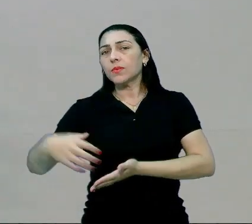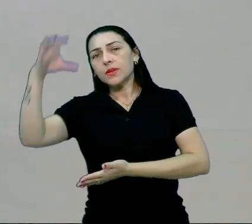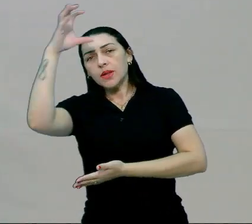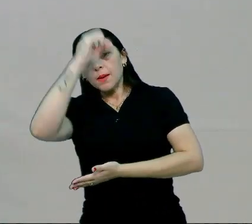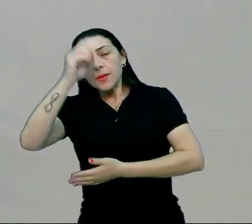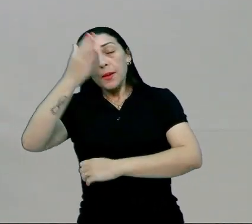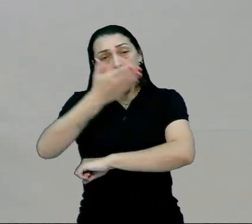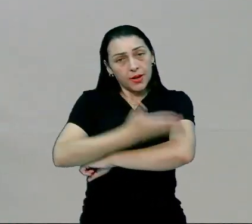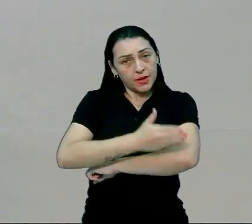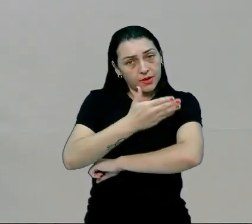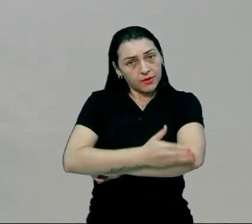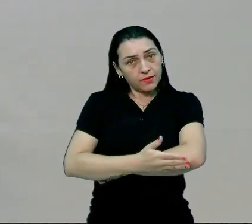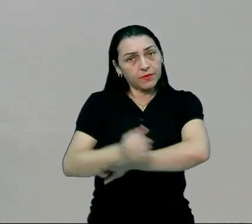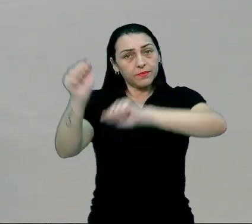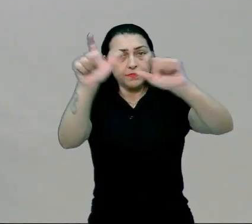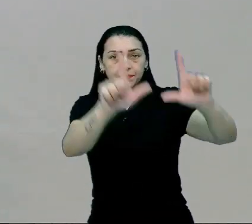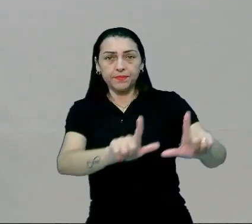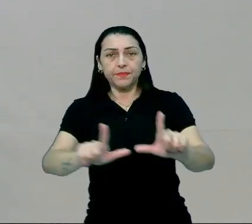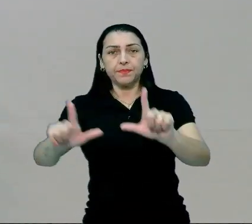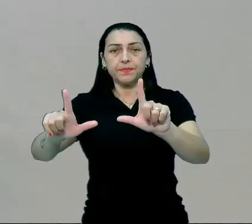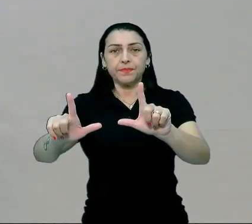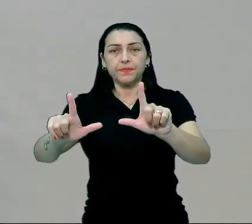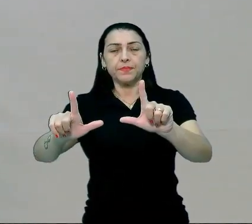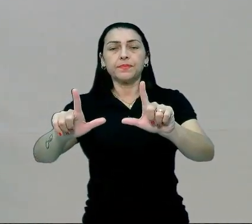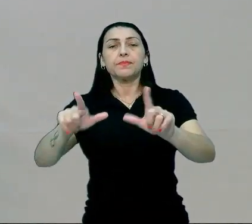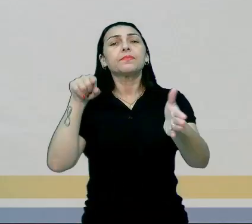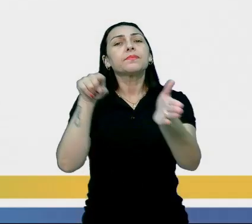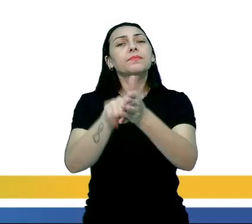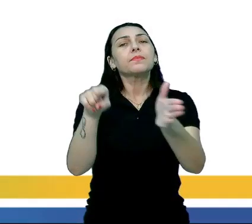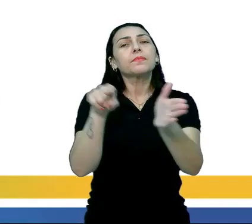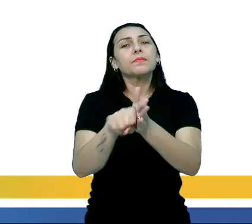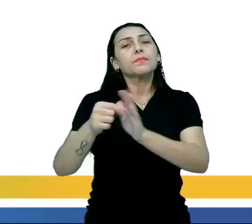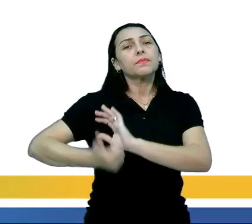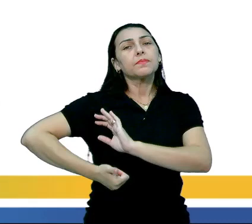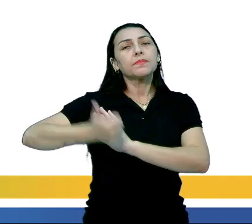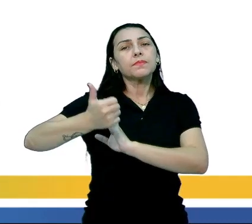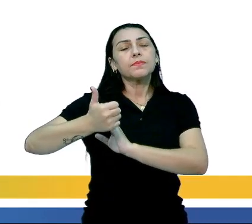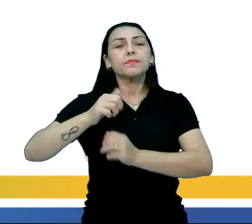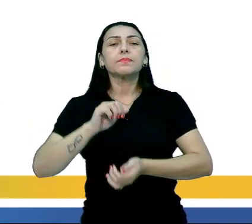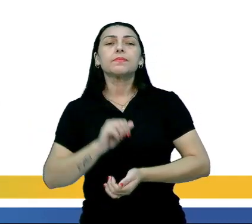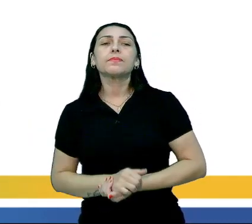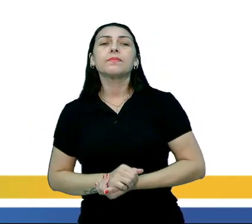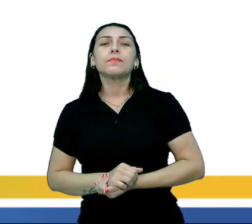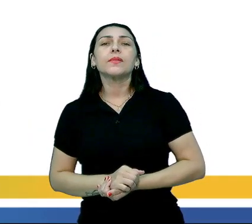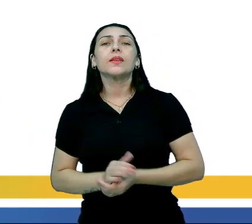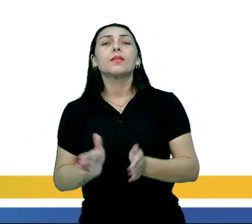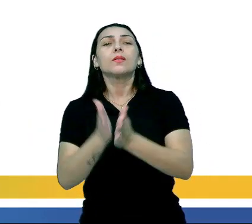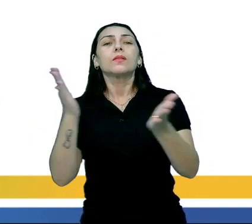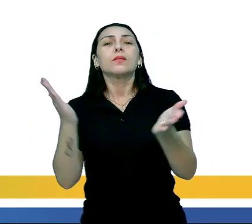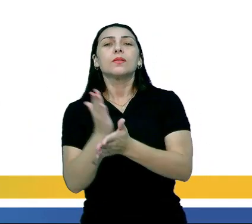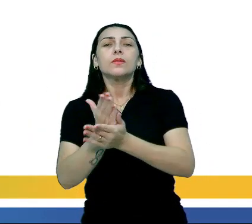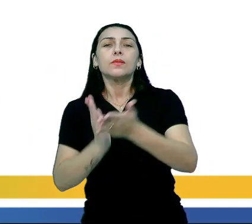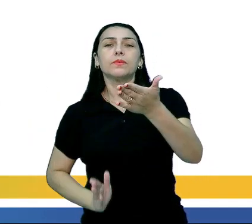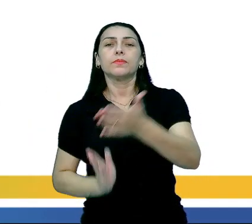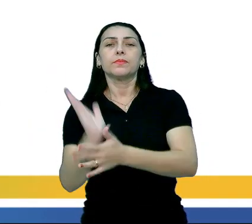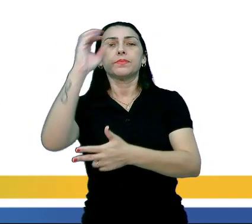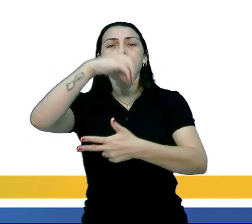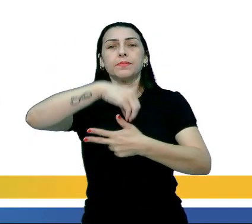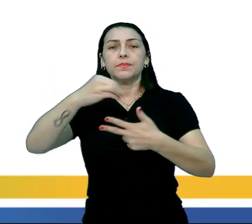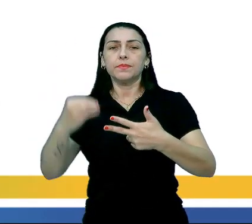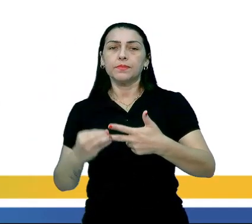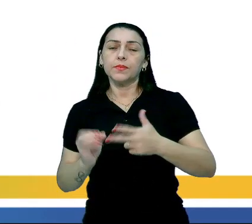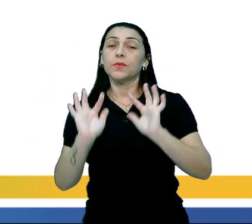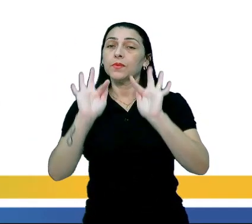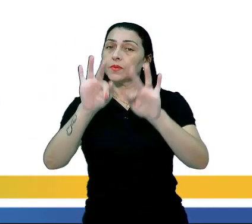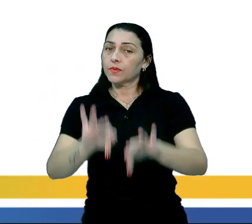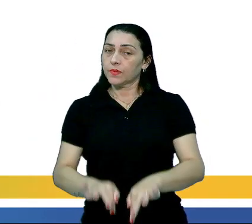aprender praticando? Então visualizem em tela a nossa primeira questão do livro A Prova Enem, que